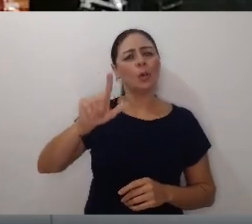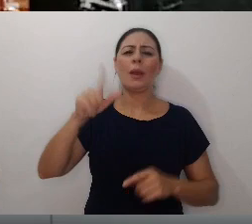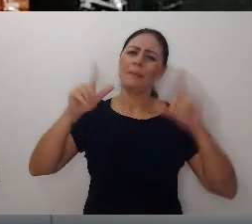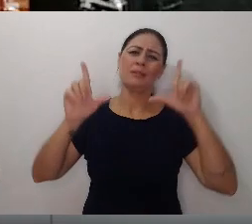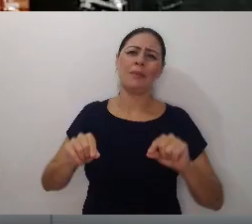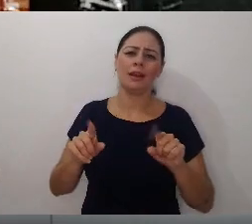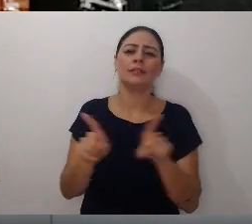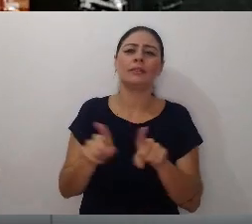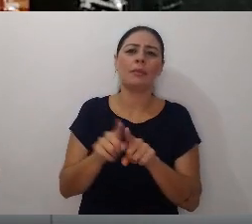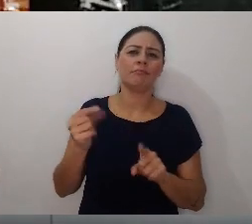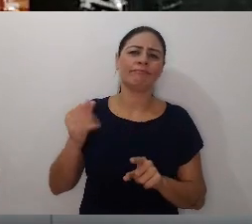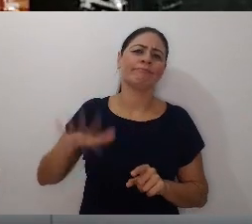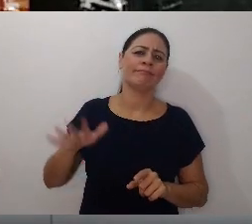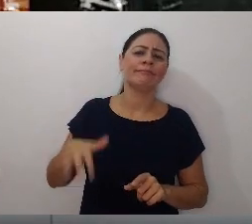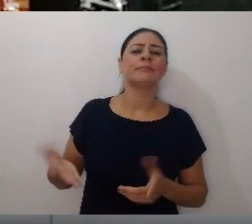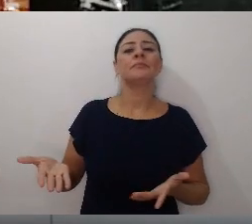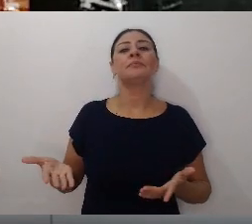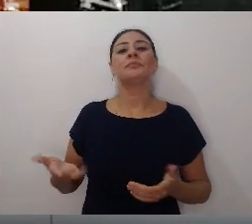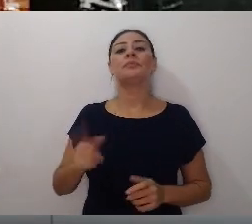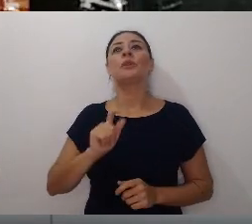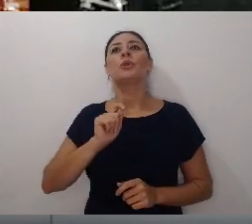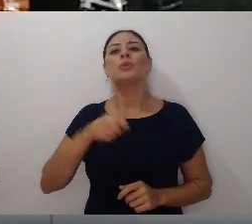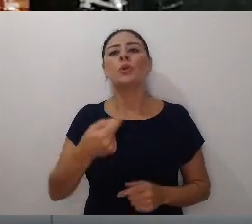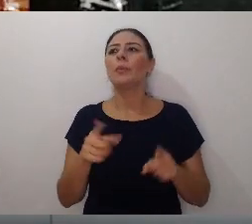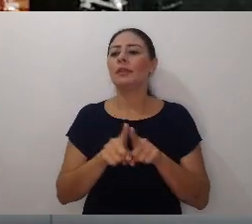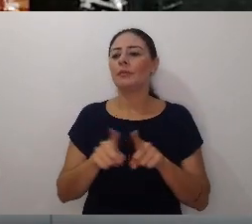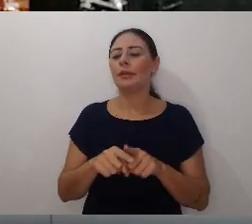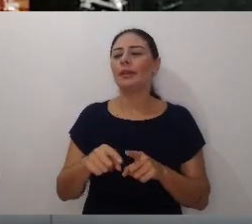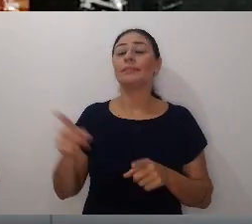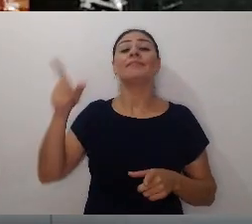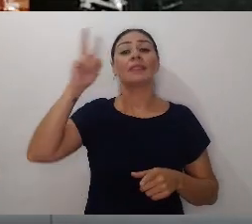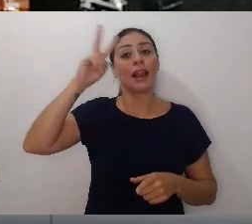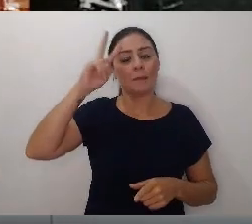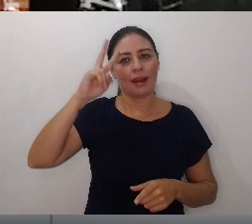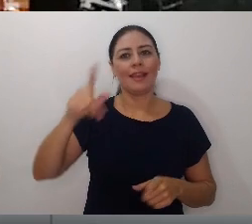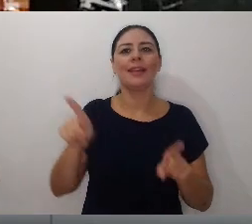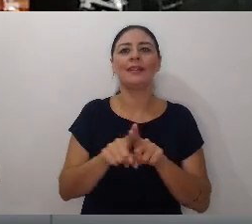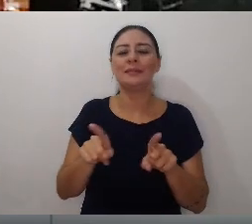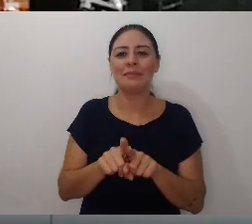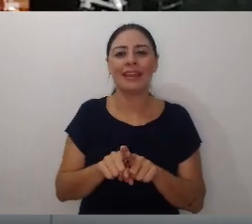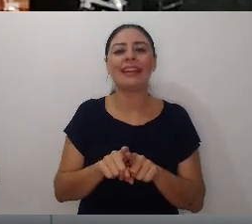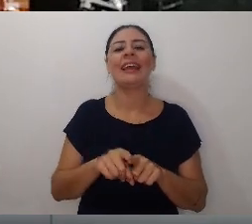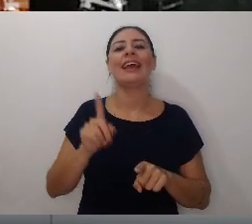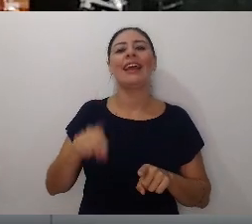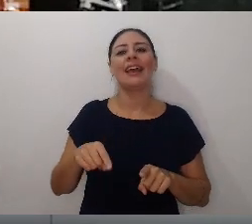mal. Você ficar dando a vitamina D em aditivo, que é bem mais barata também.